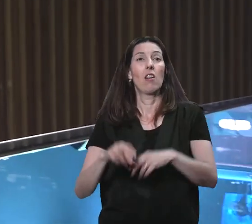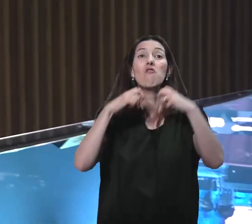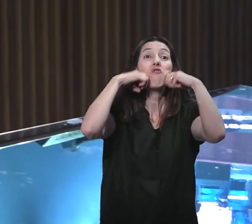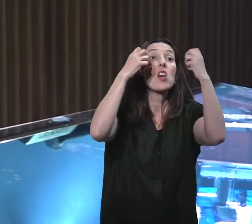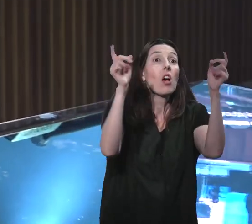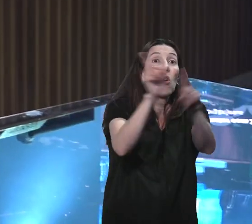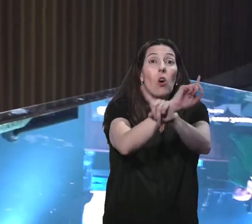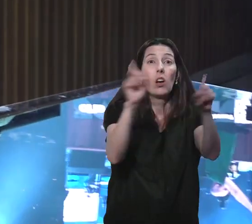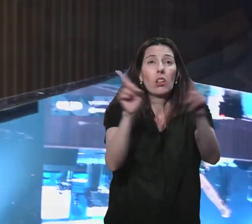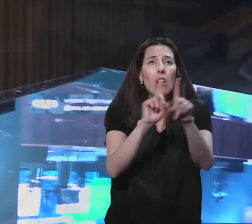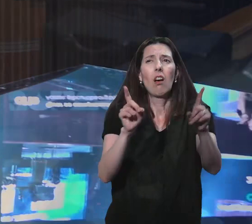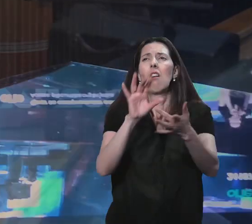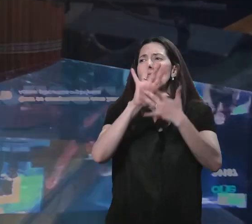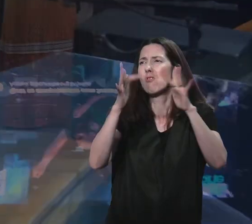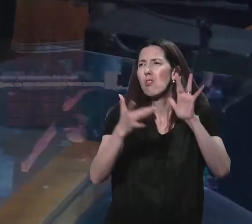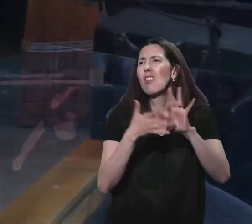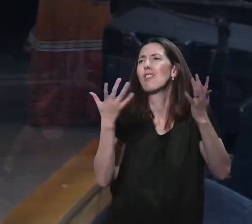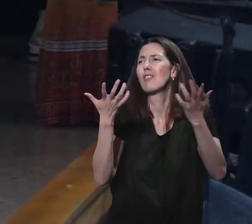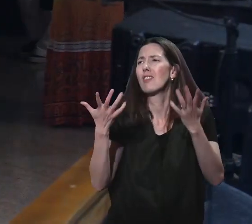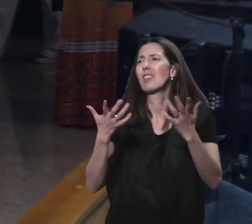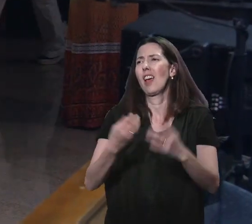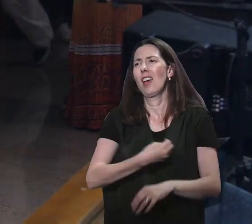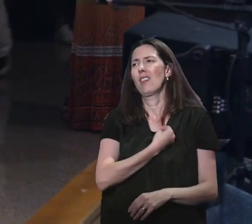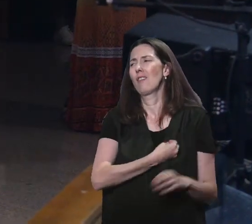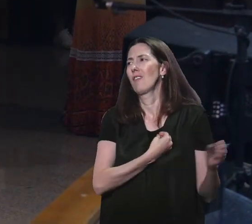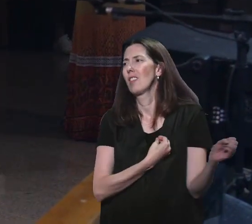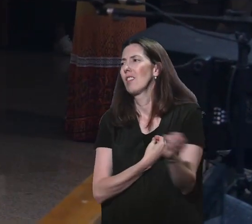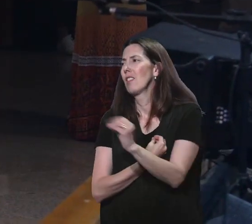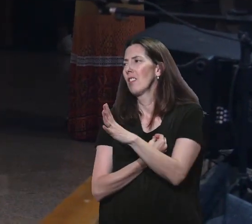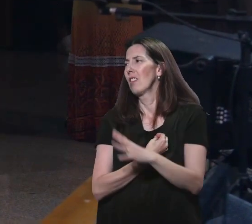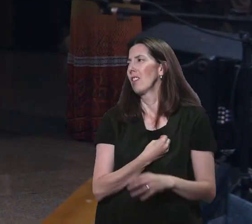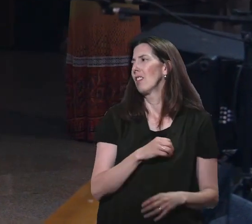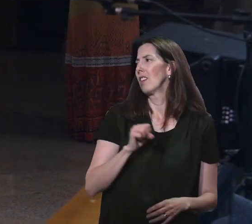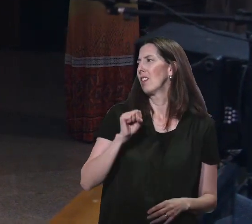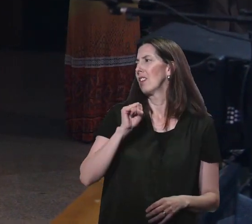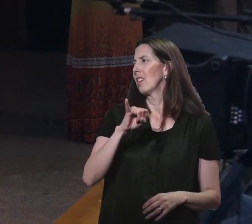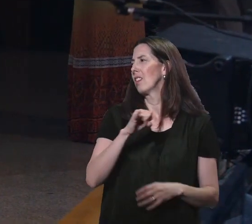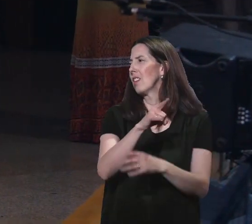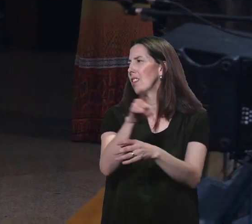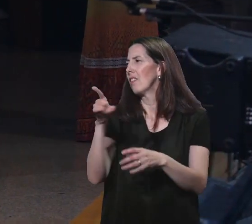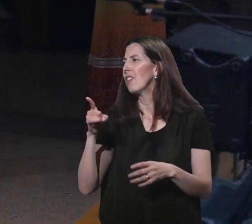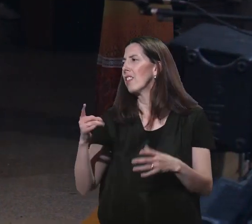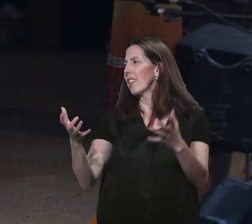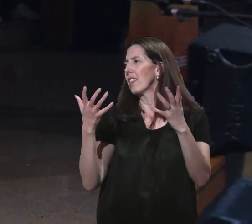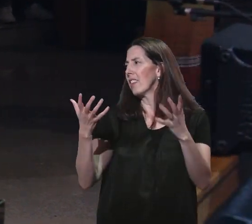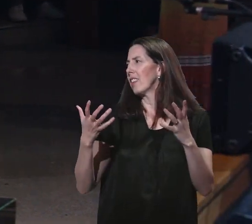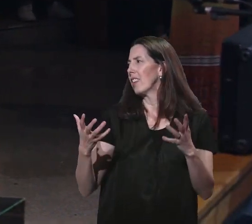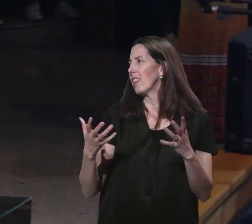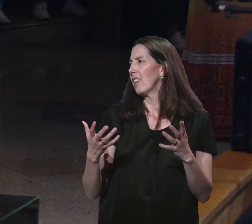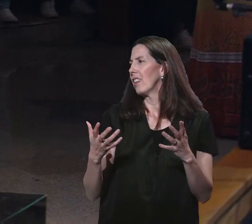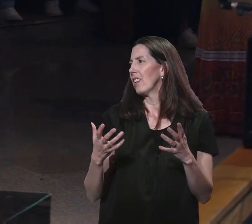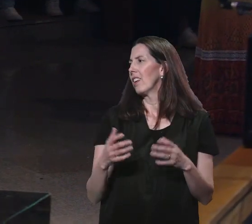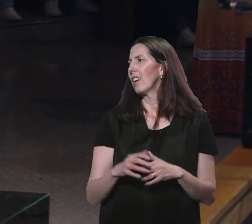vergonha, Jesus quer te trazer vida nova. Se você quer entregar a sua vida para Jesus, levanta sua mão bem alta.